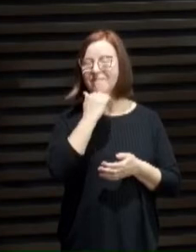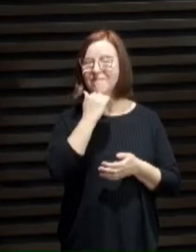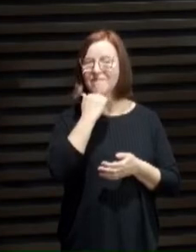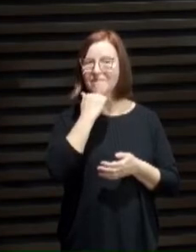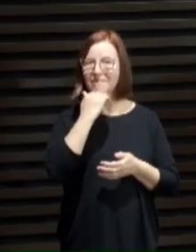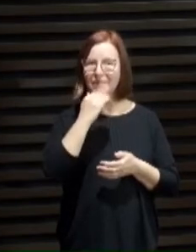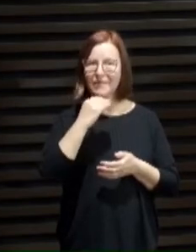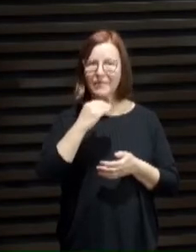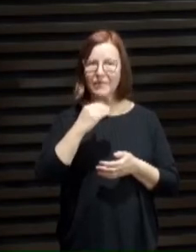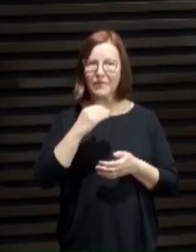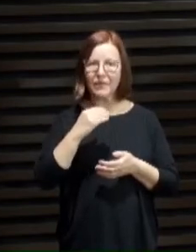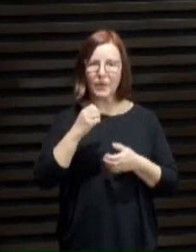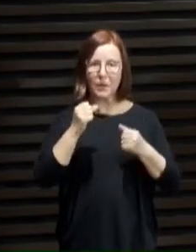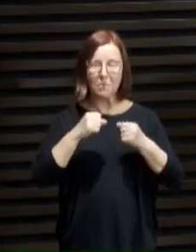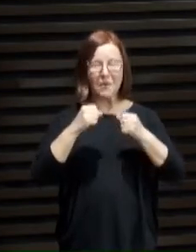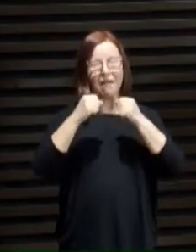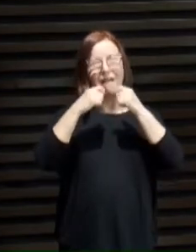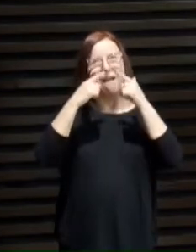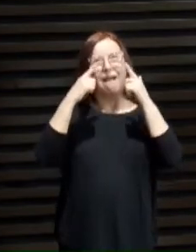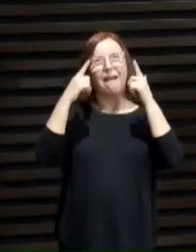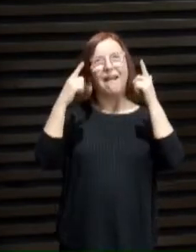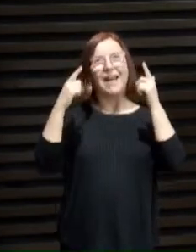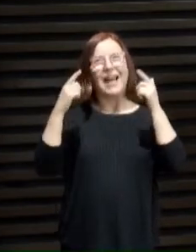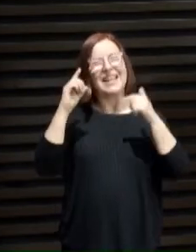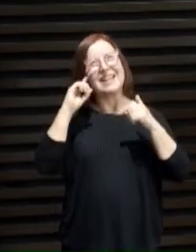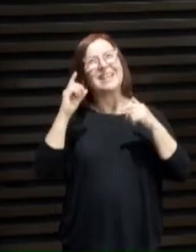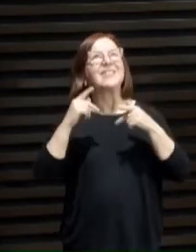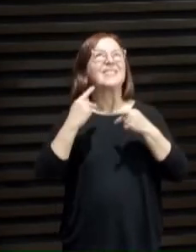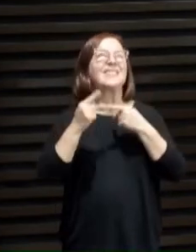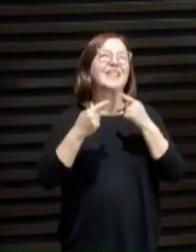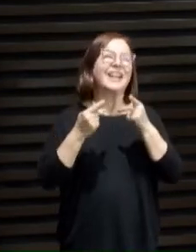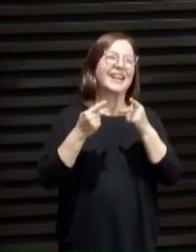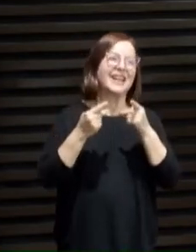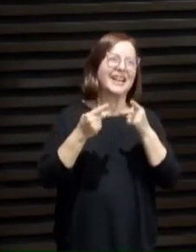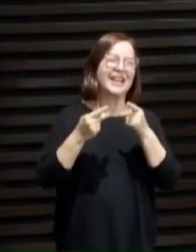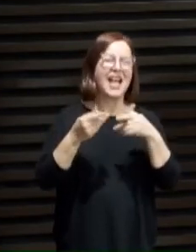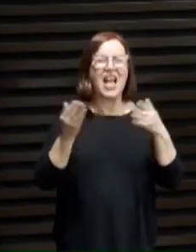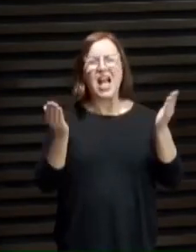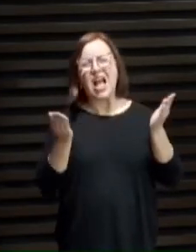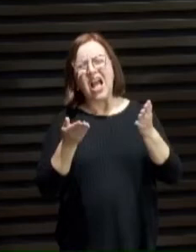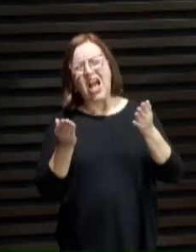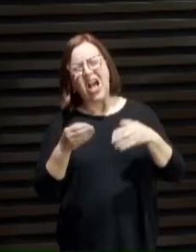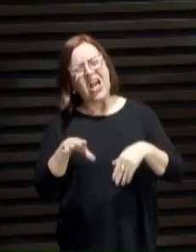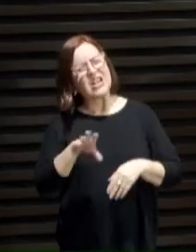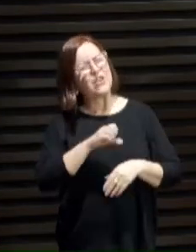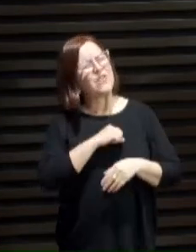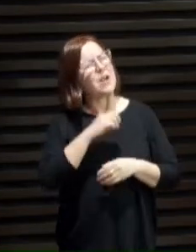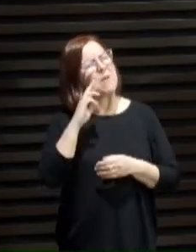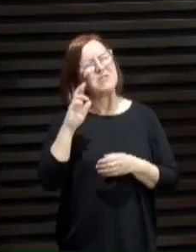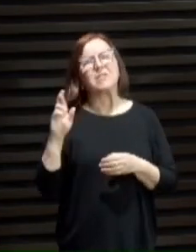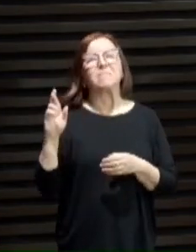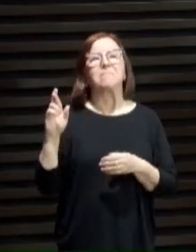pode acordar num belo dia e dizer assim: hoje eu vou amar o Senhor.